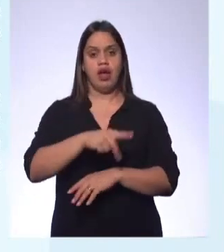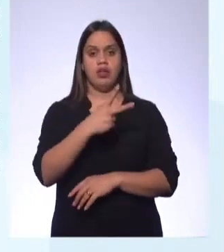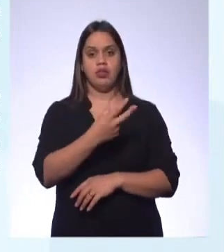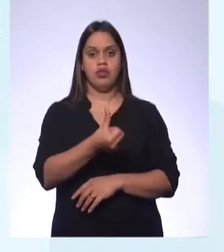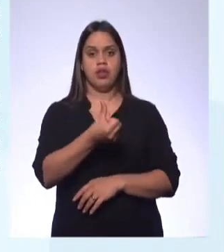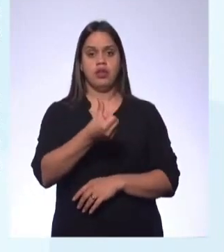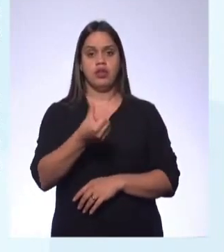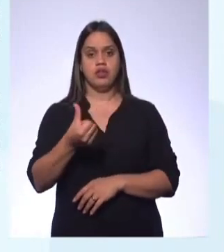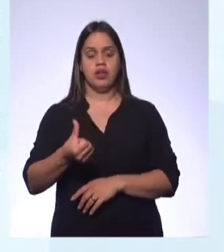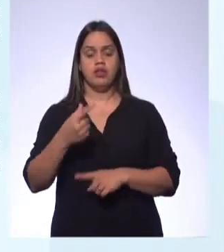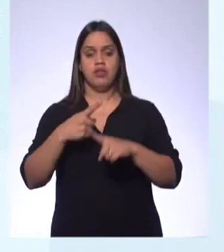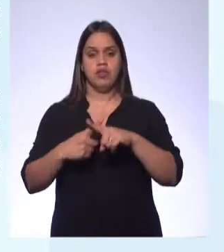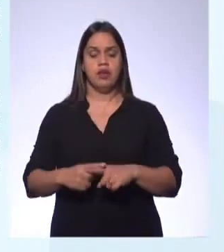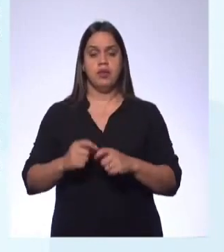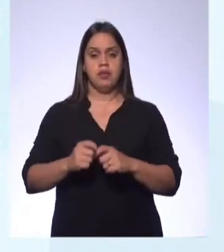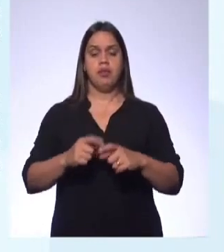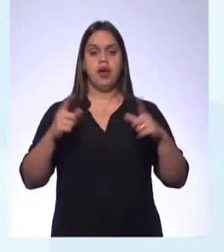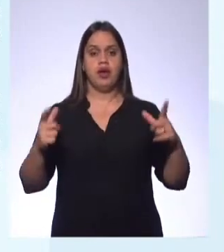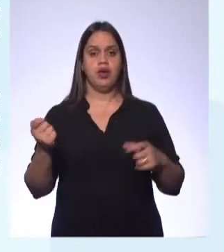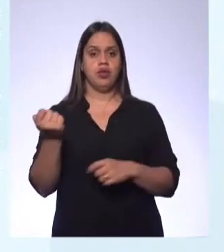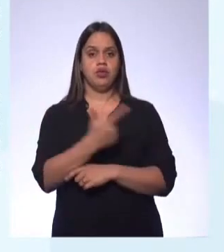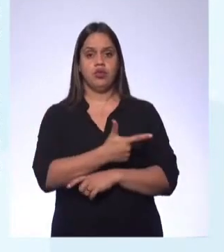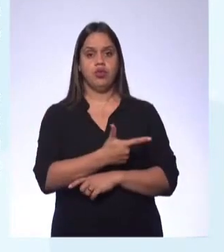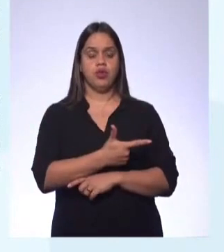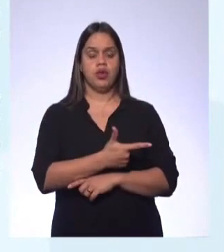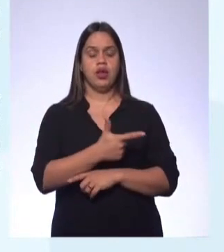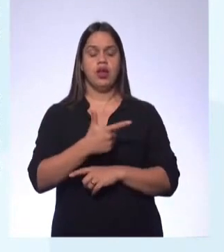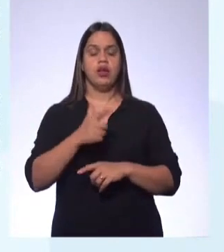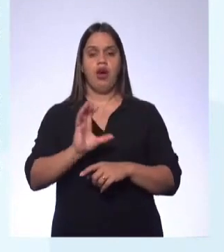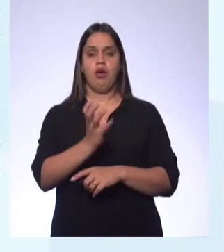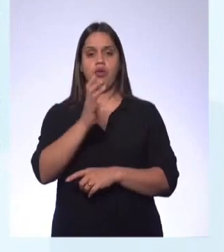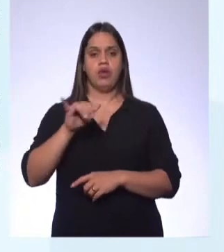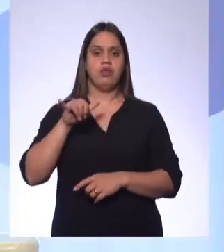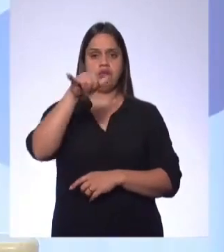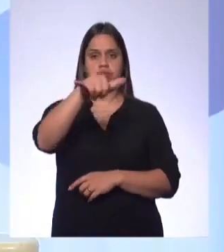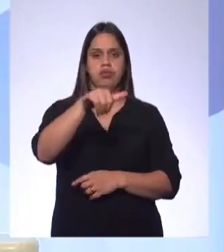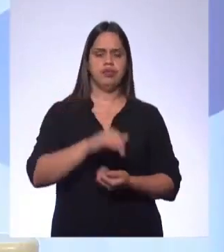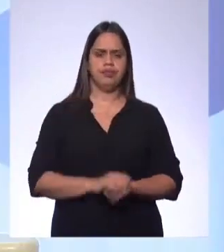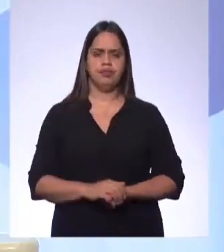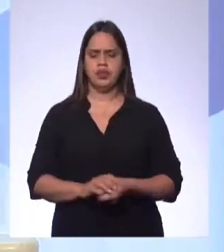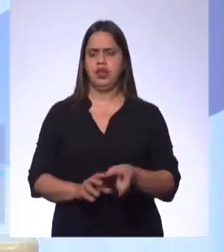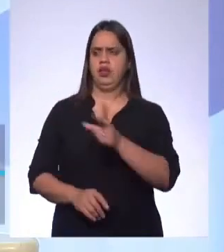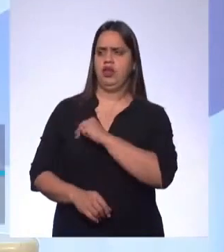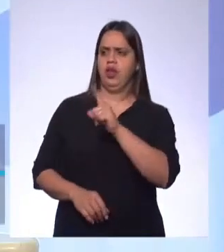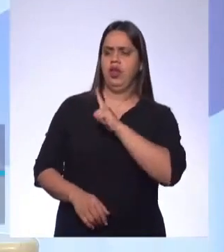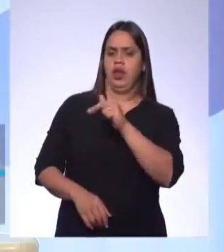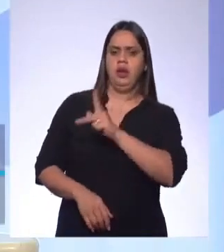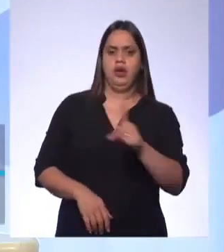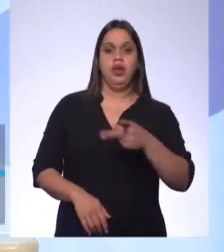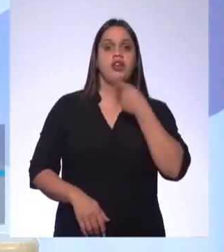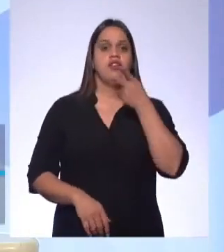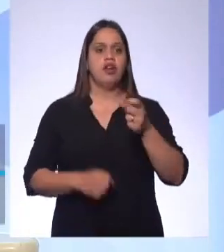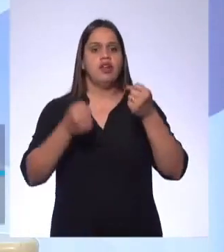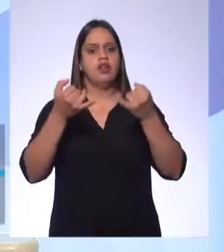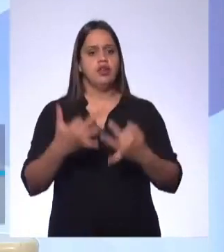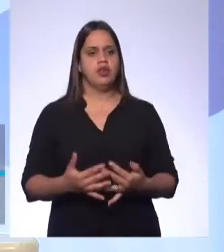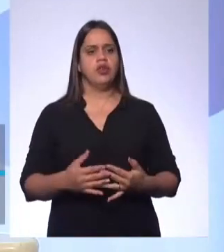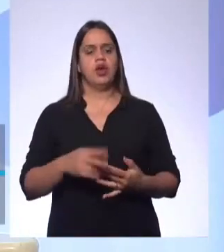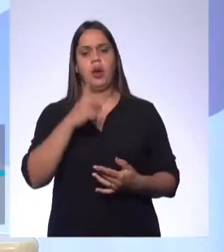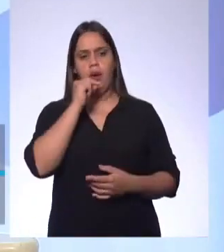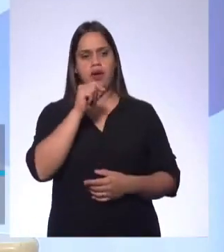266 vezes maior que a dos acidentes aéreos. Eu tenho um professor aqui que justamente ele trouxe, eu acho